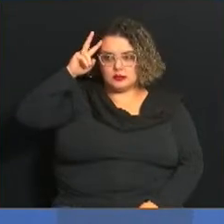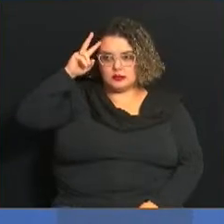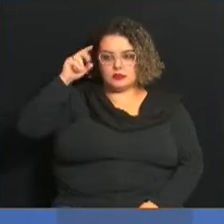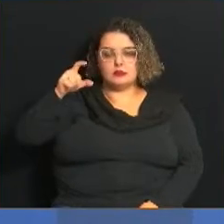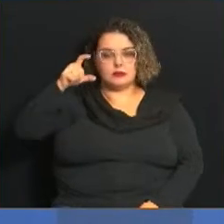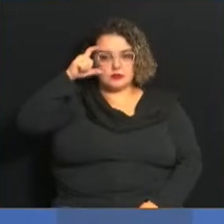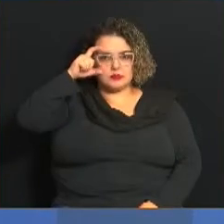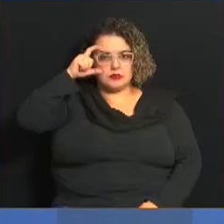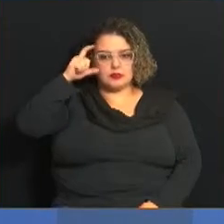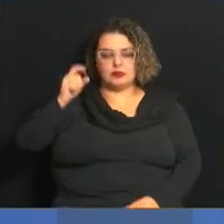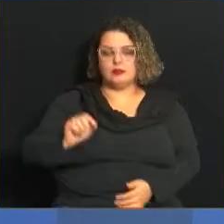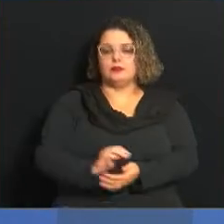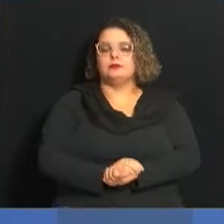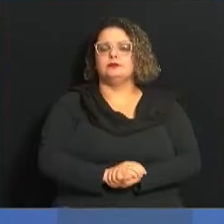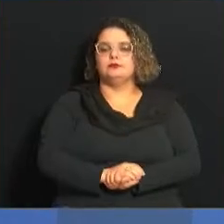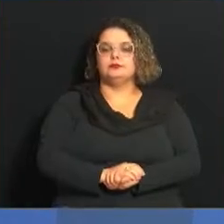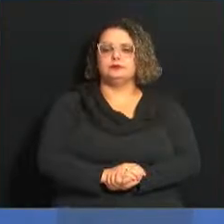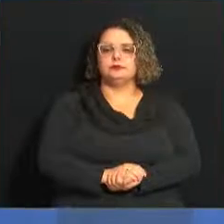Amorim.